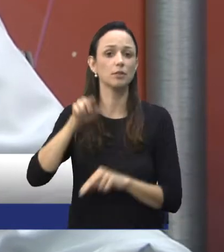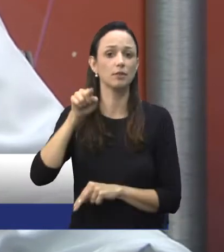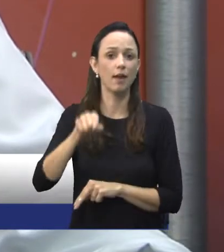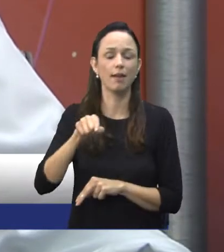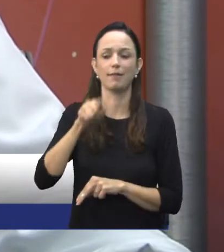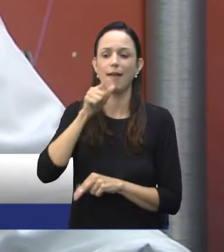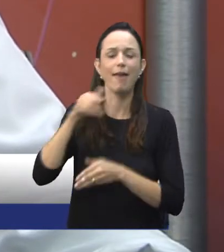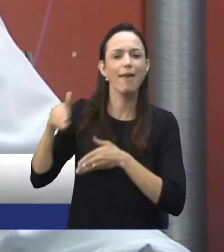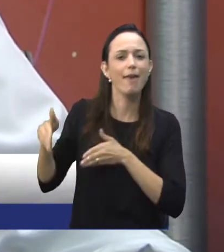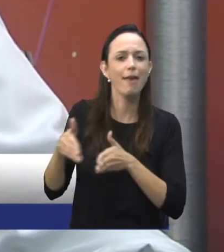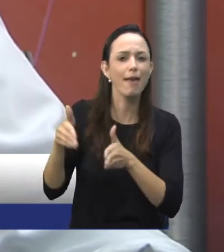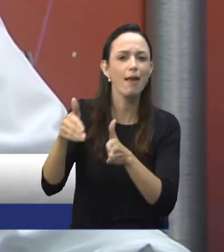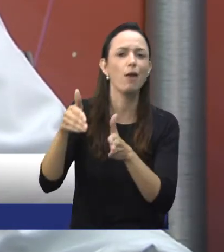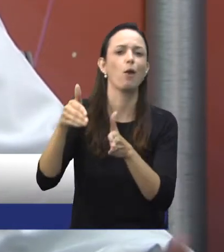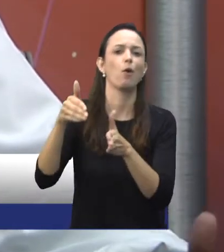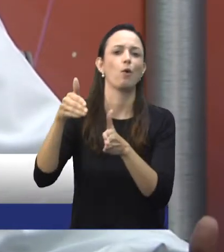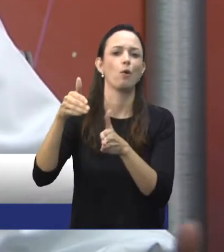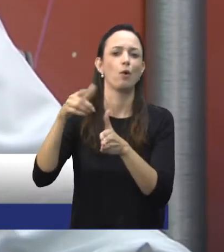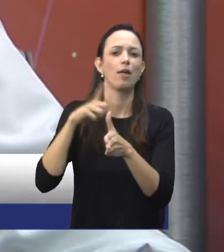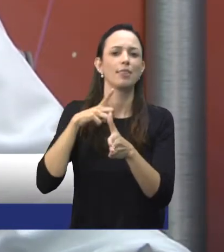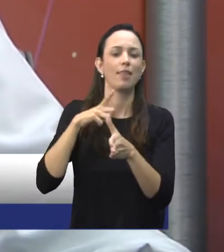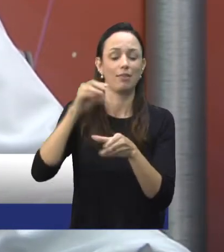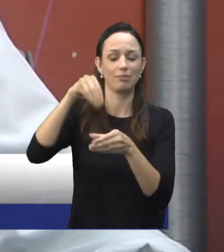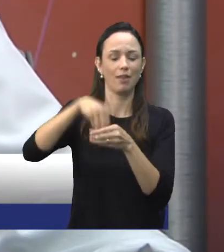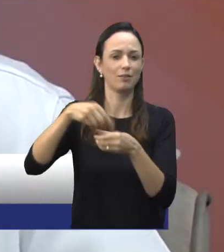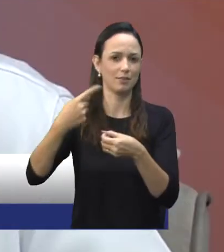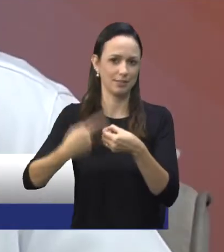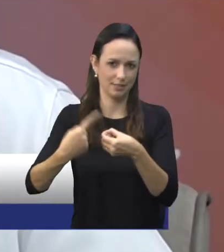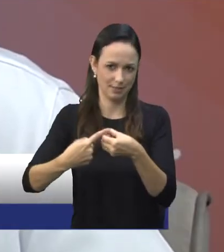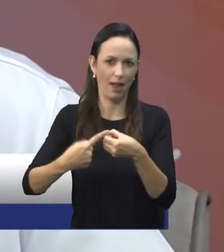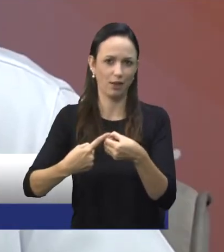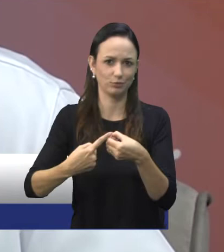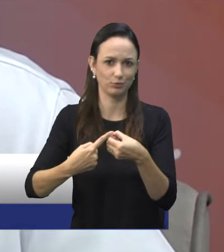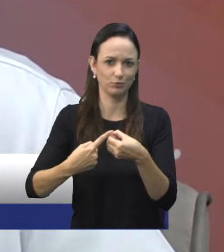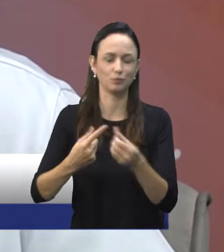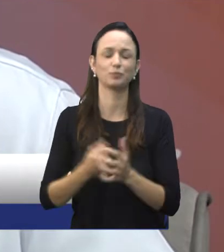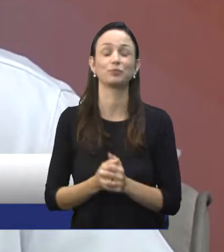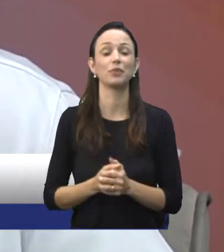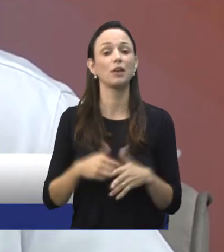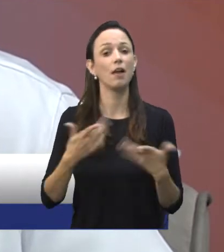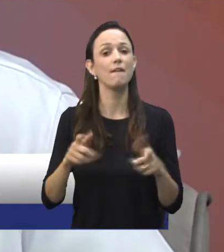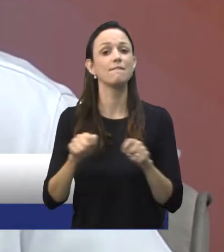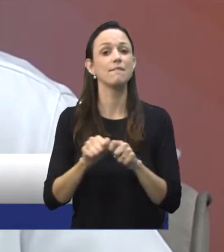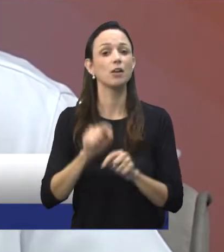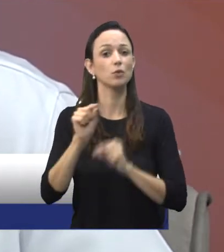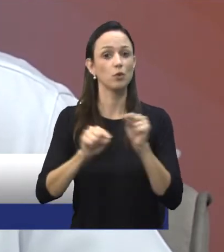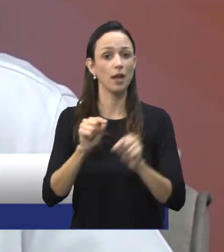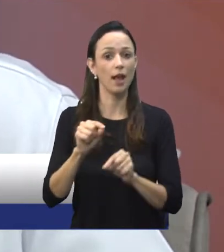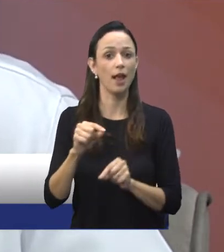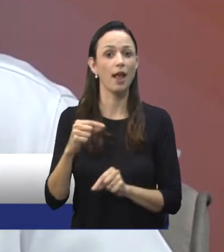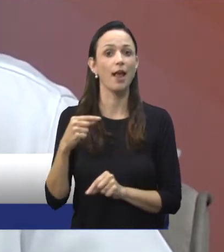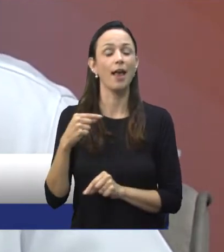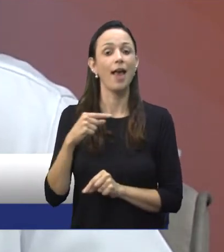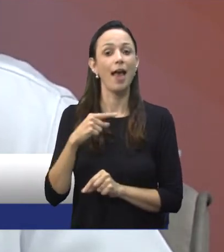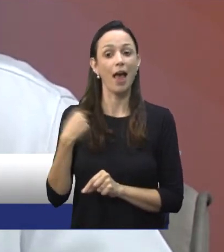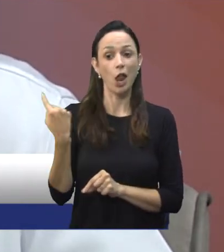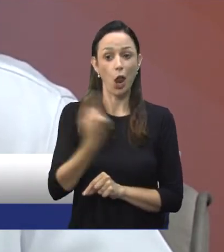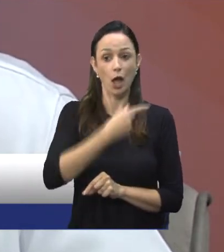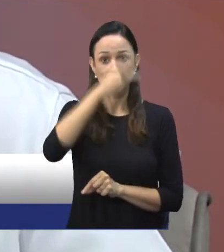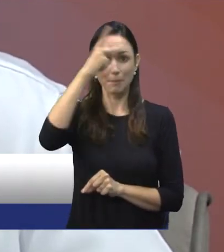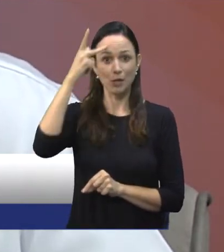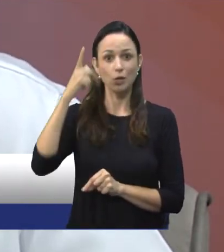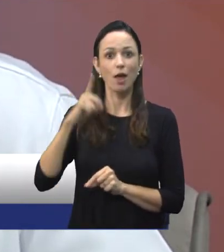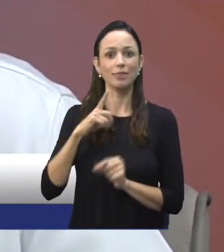dos rios que passam dentro dos municípios e que fazem com que a gente tenha